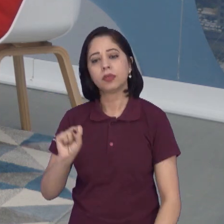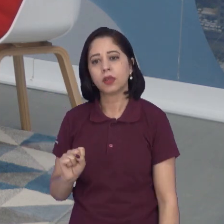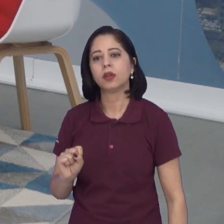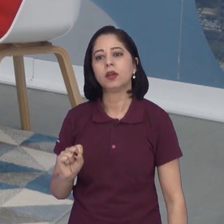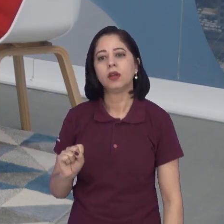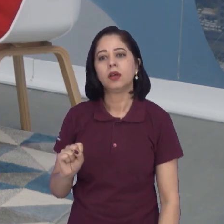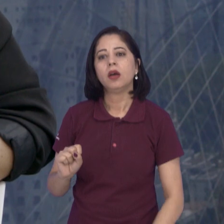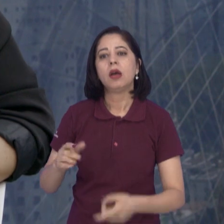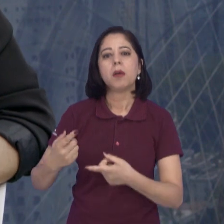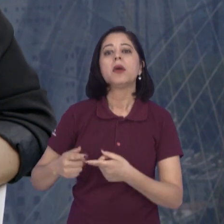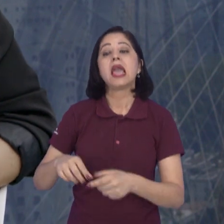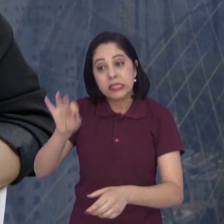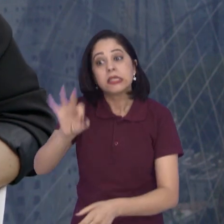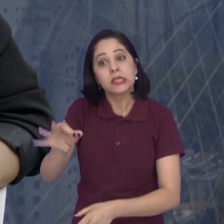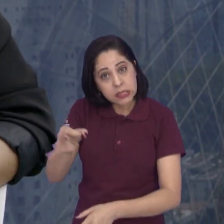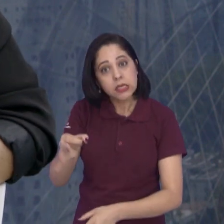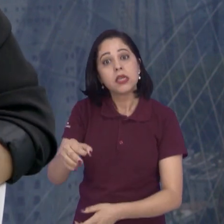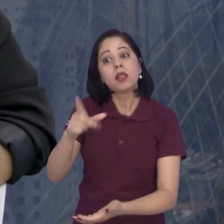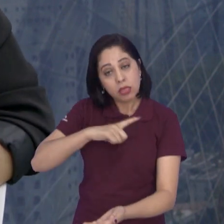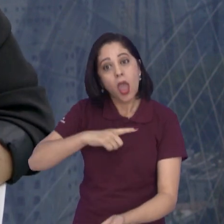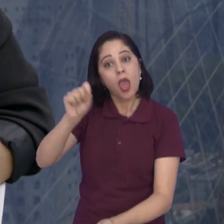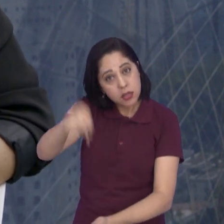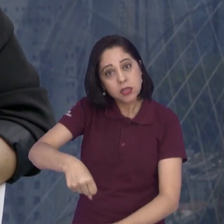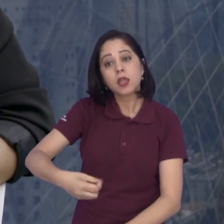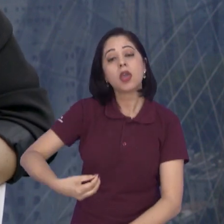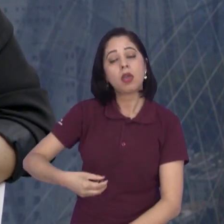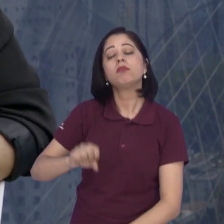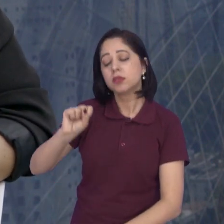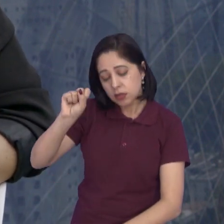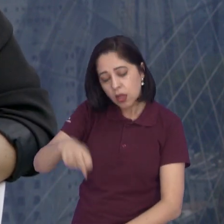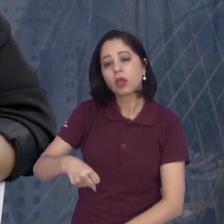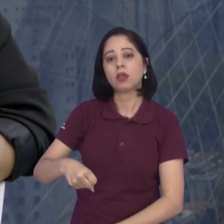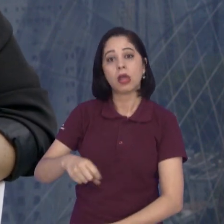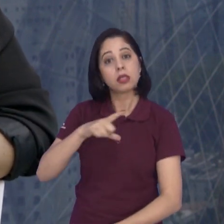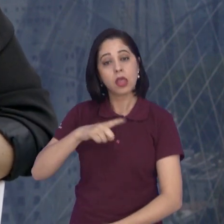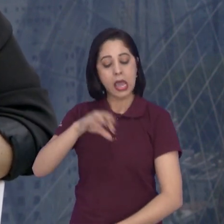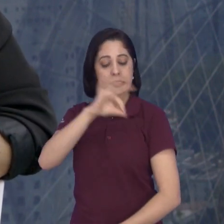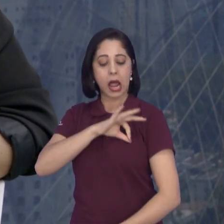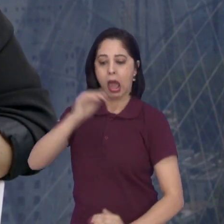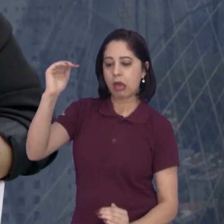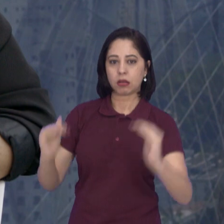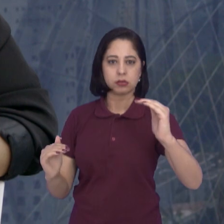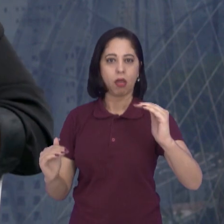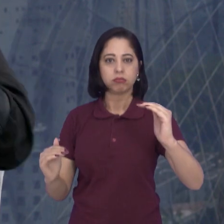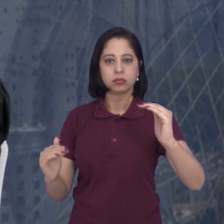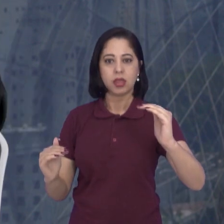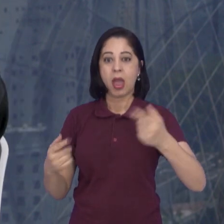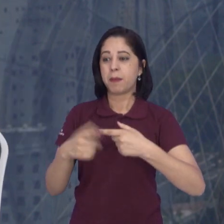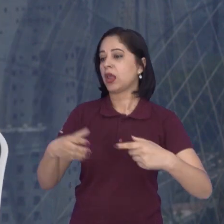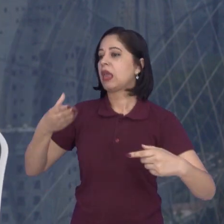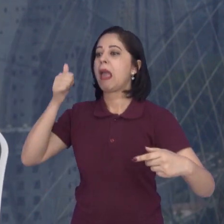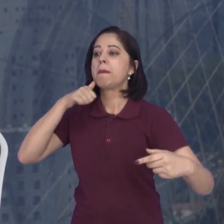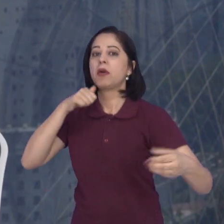alcança. A gente fala, isso não existe. Existe. E, assim, seja porque o salário não é igual, seja porque